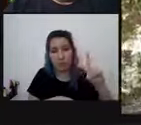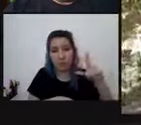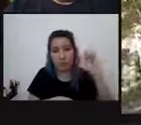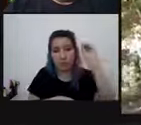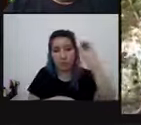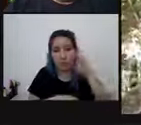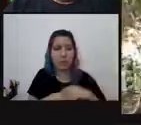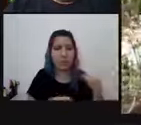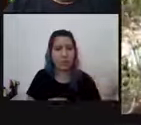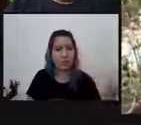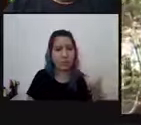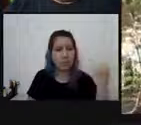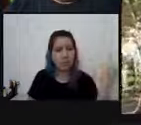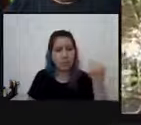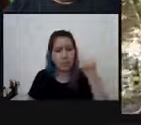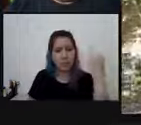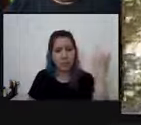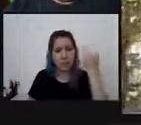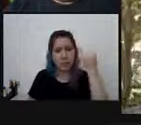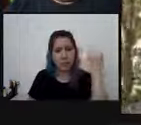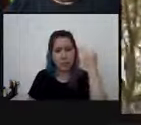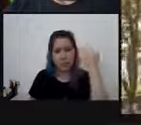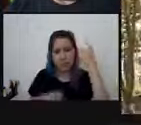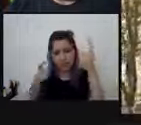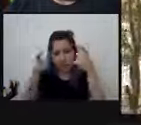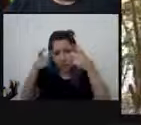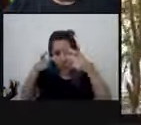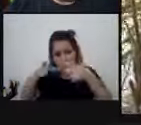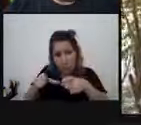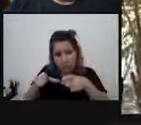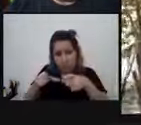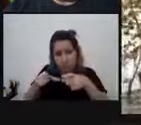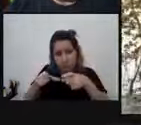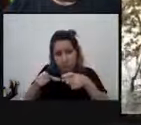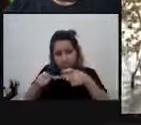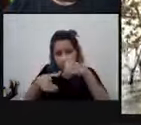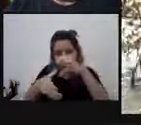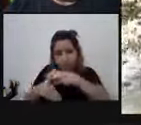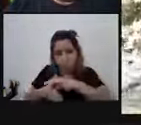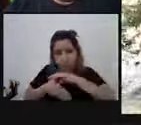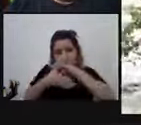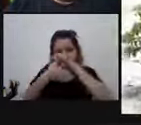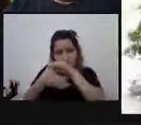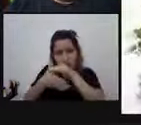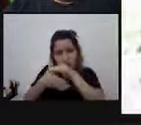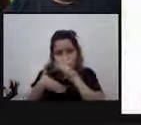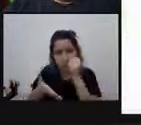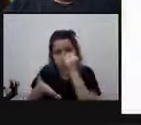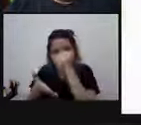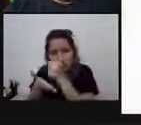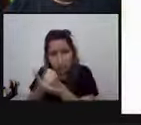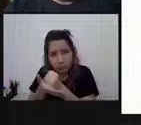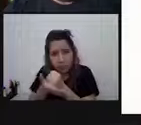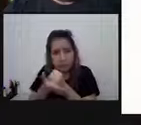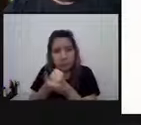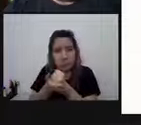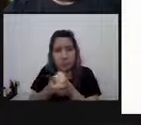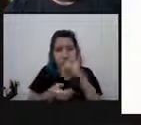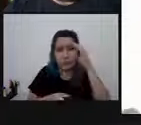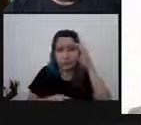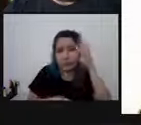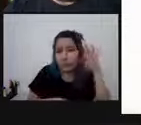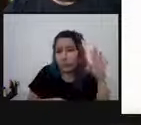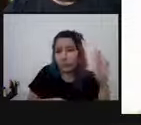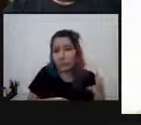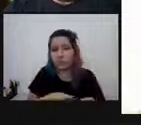da importância que tem esse espaço, que é marcado na história de São Vicente, mas que hoje ele simplesmente